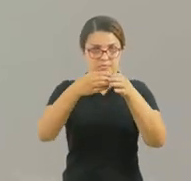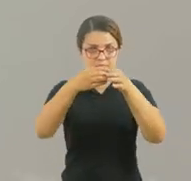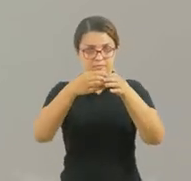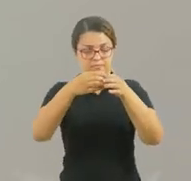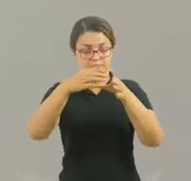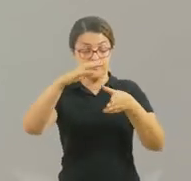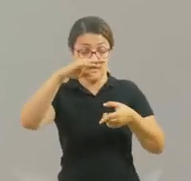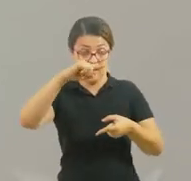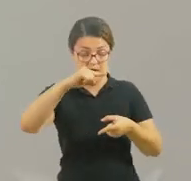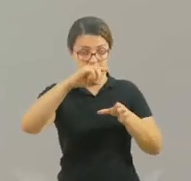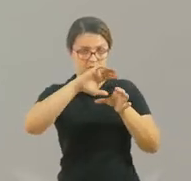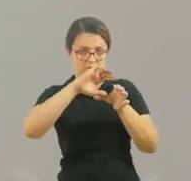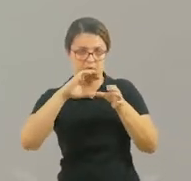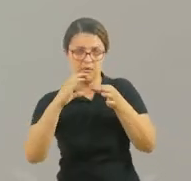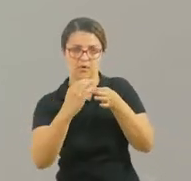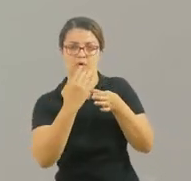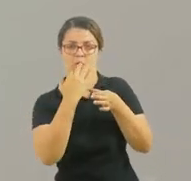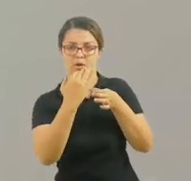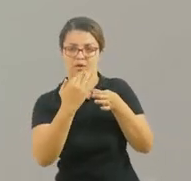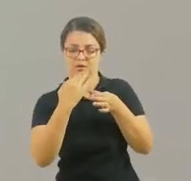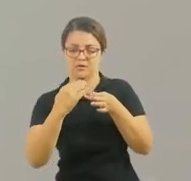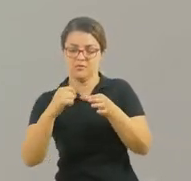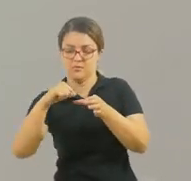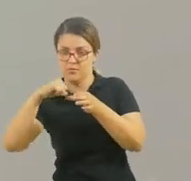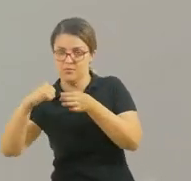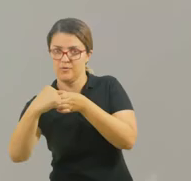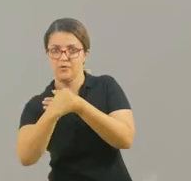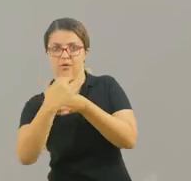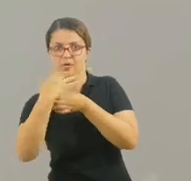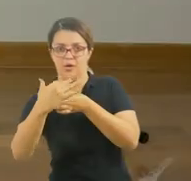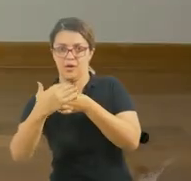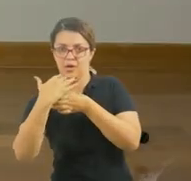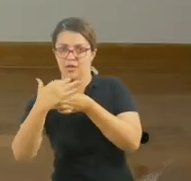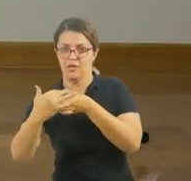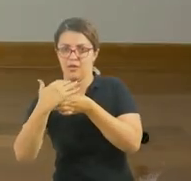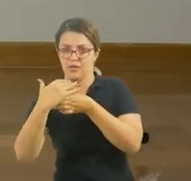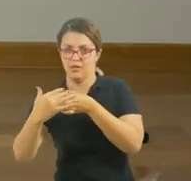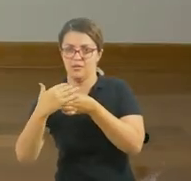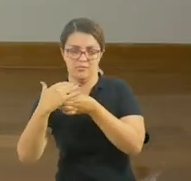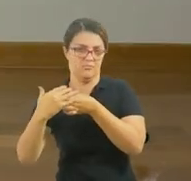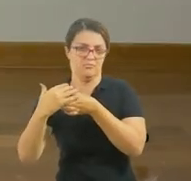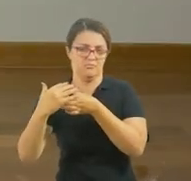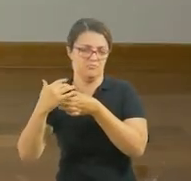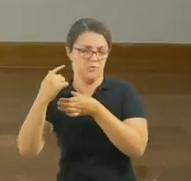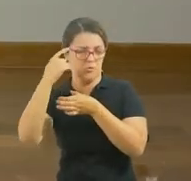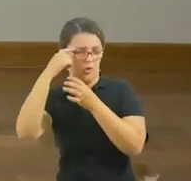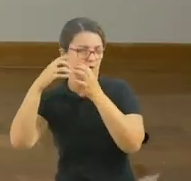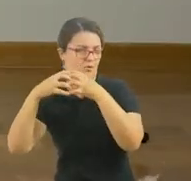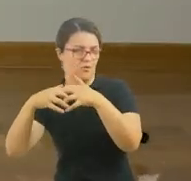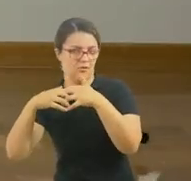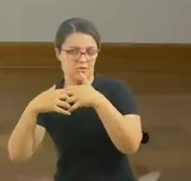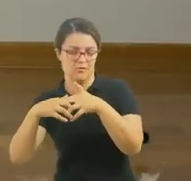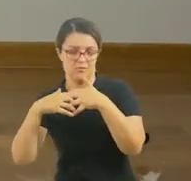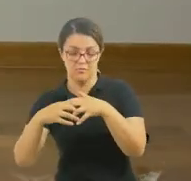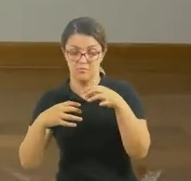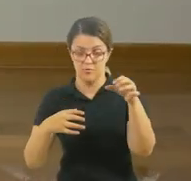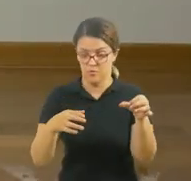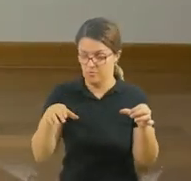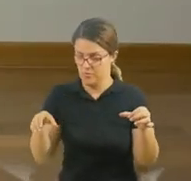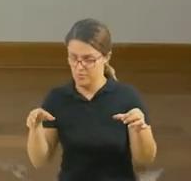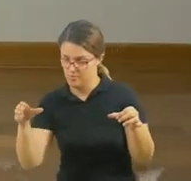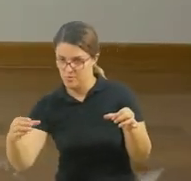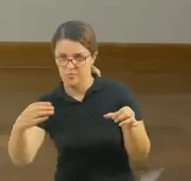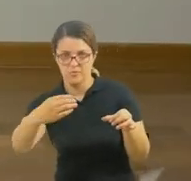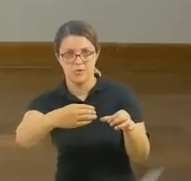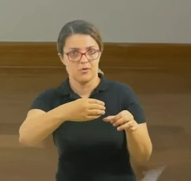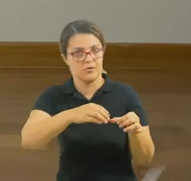você conseguir problematizar as cores com a criança. E aí você deixa bem espalhado, a intenção é que fiquem mesmo distante para que não acerte todas juntas. E